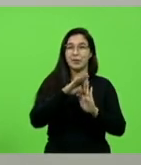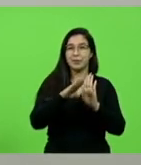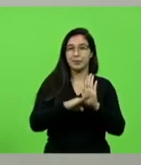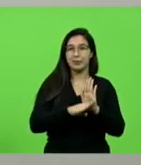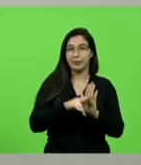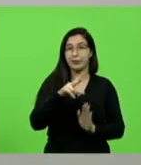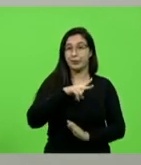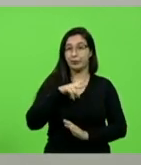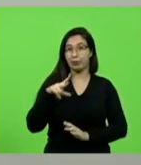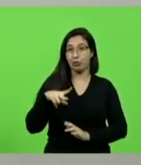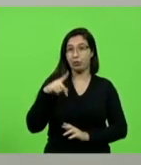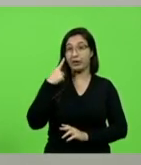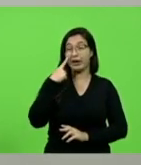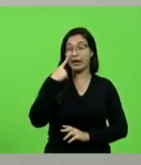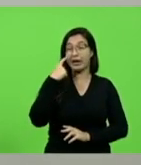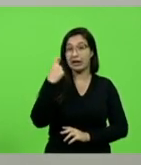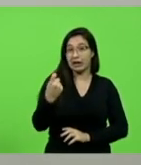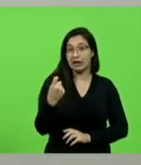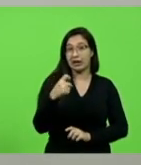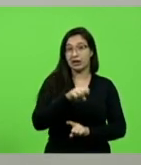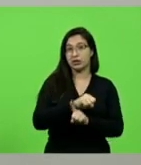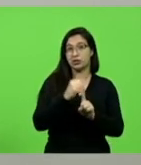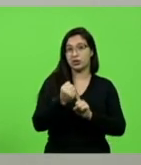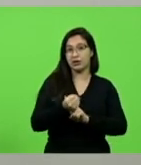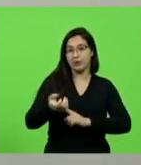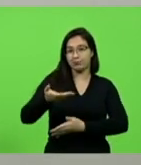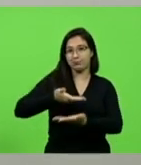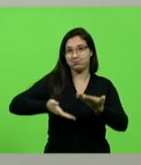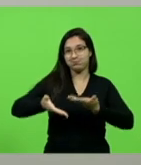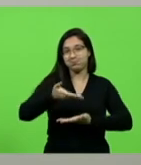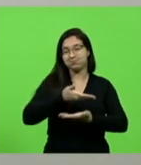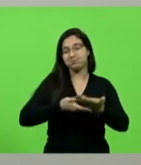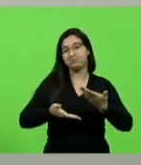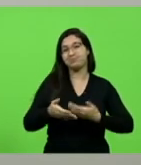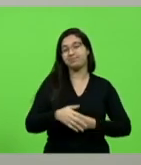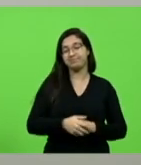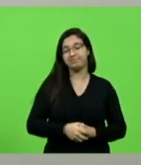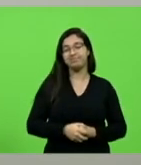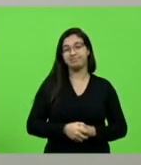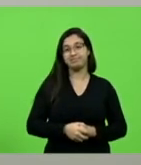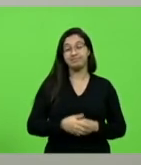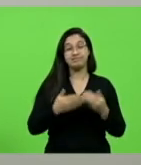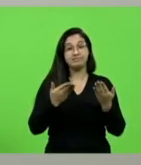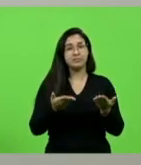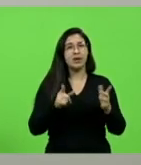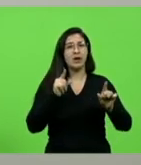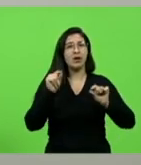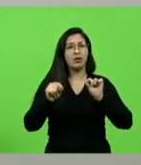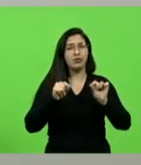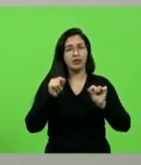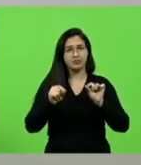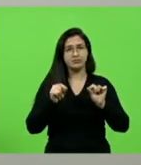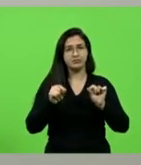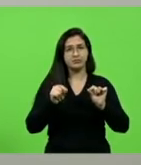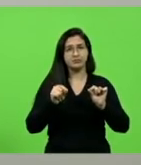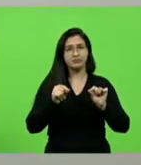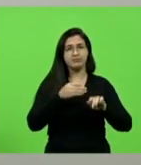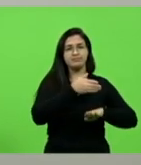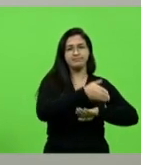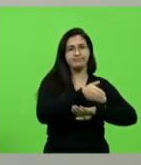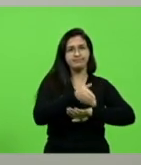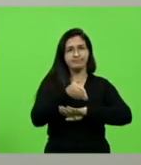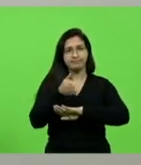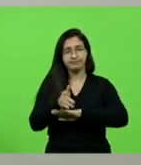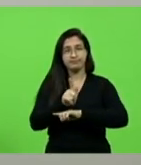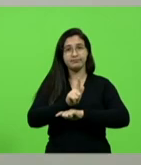interesses sociais da coletividade. E, dito isso, ela procura, então, a efetiva participação da gestão